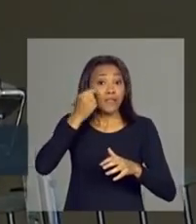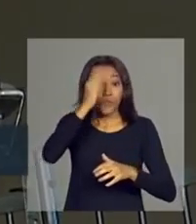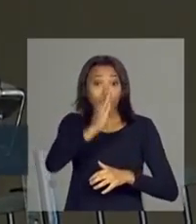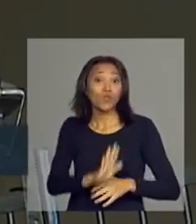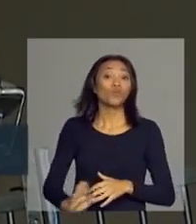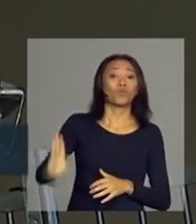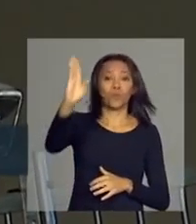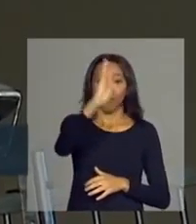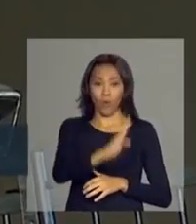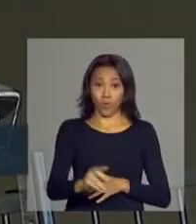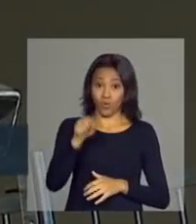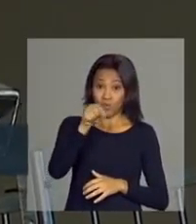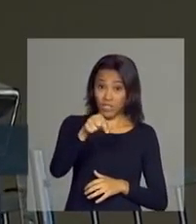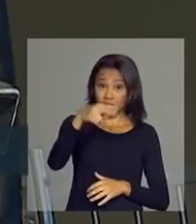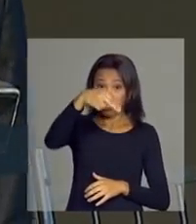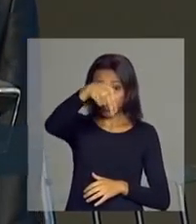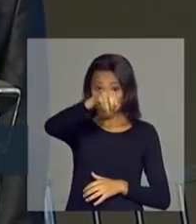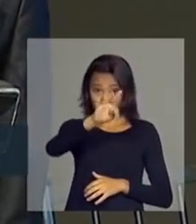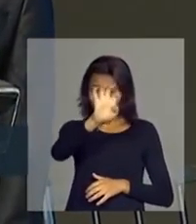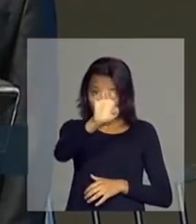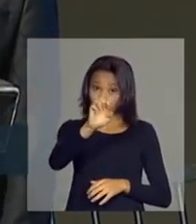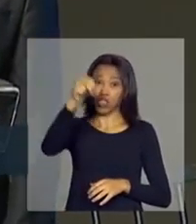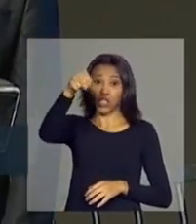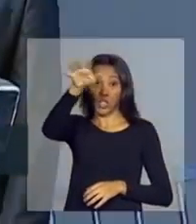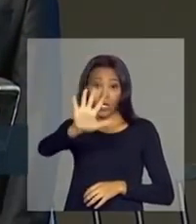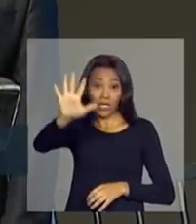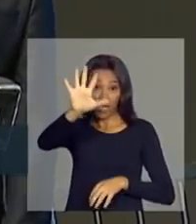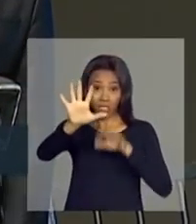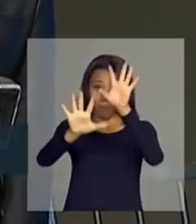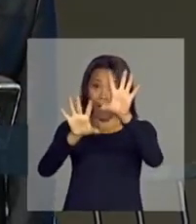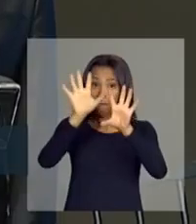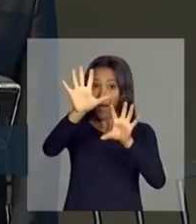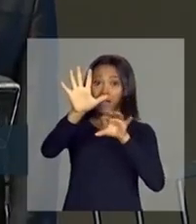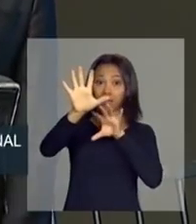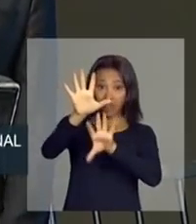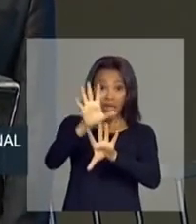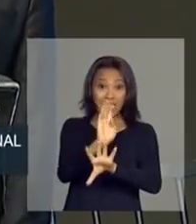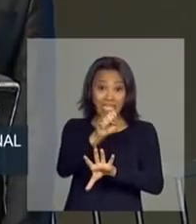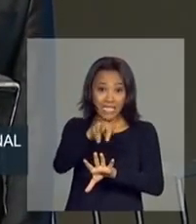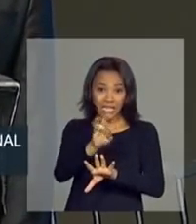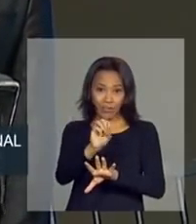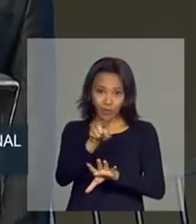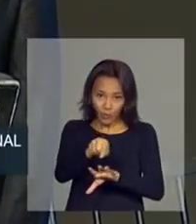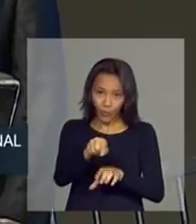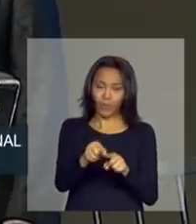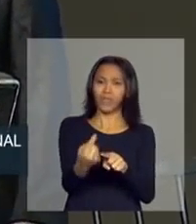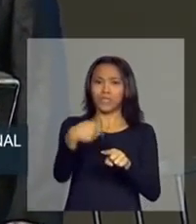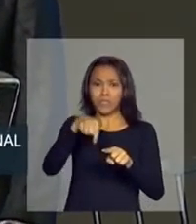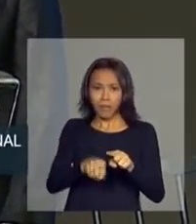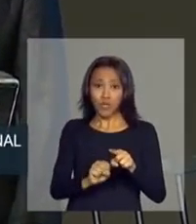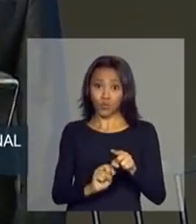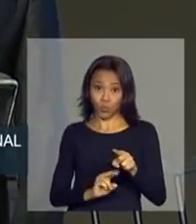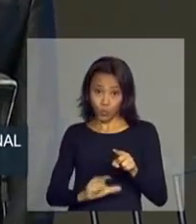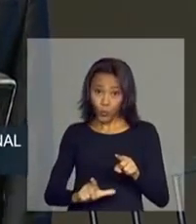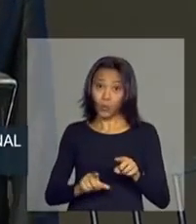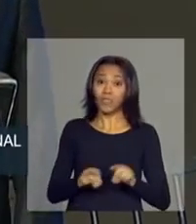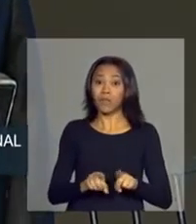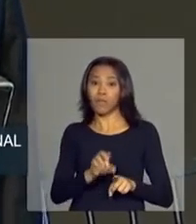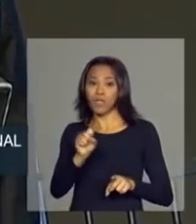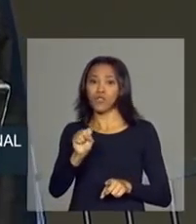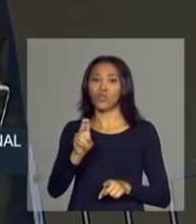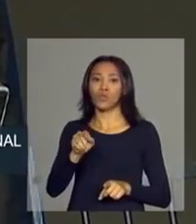semana de desenvolvimento, boa semana de Brasil. Elevem o